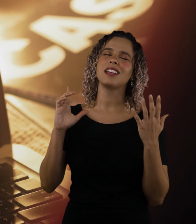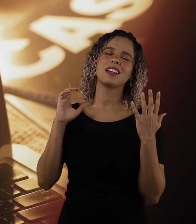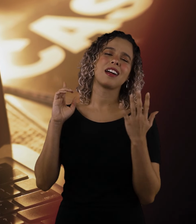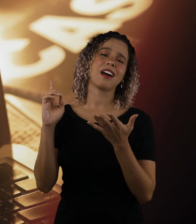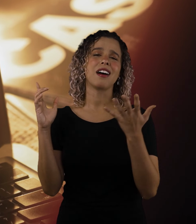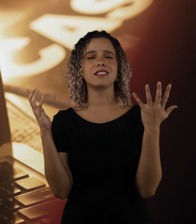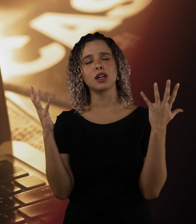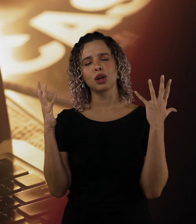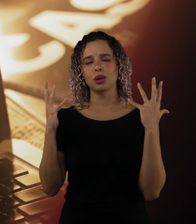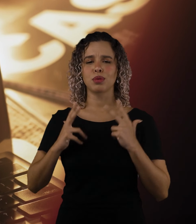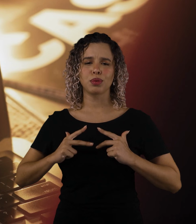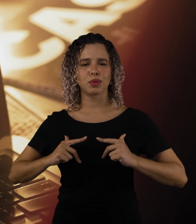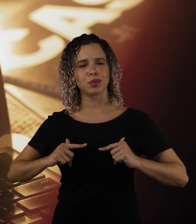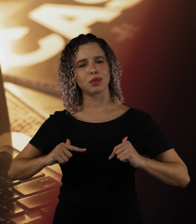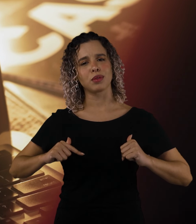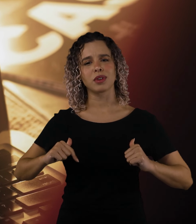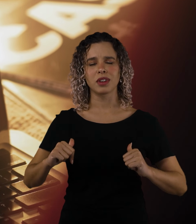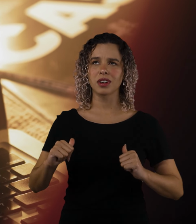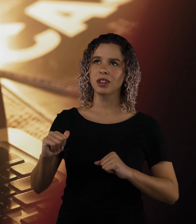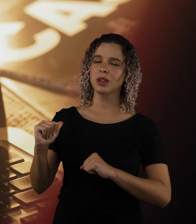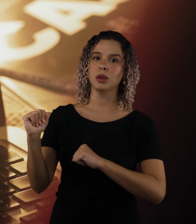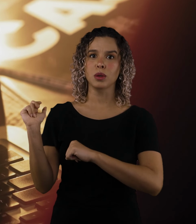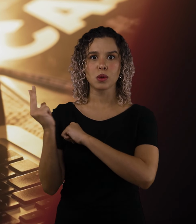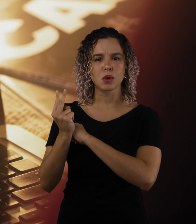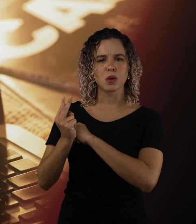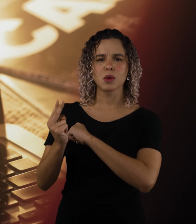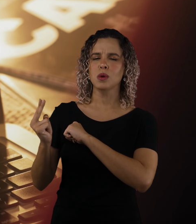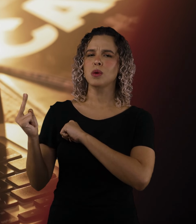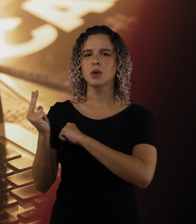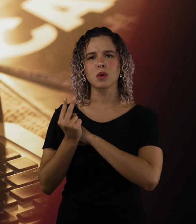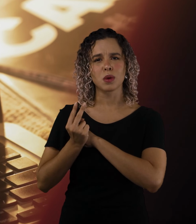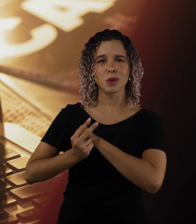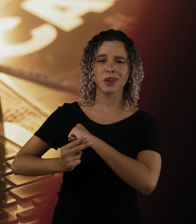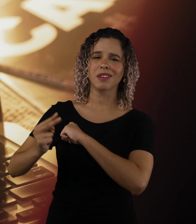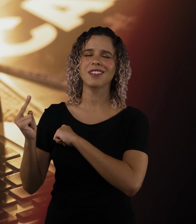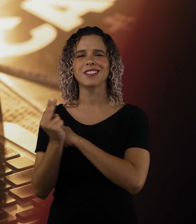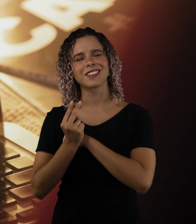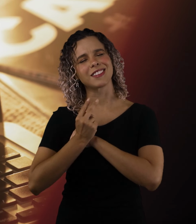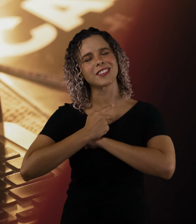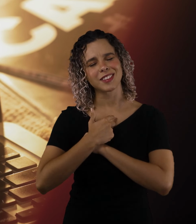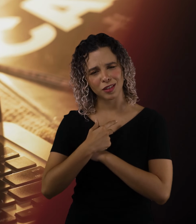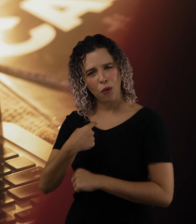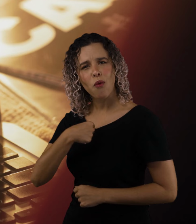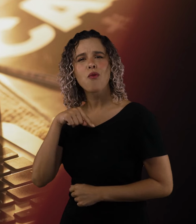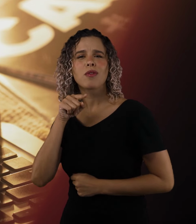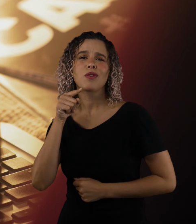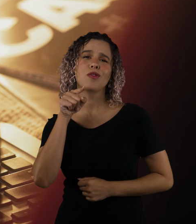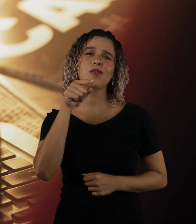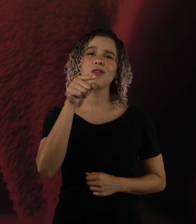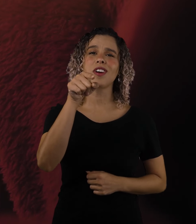redeemed their vigils keep. Brincando de entrevistadora com meu tio Durinho. I'm going